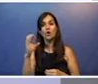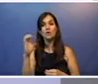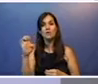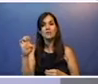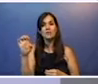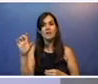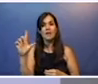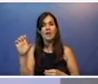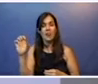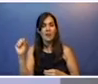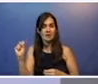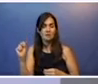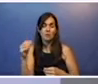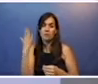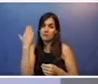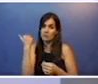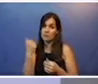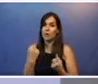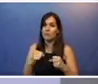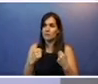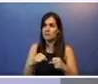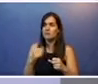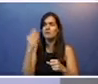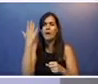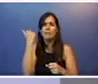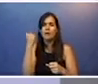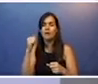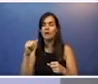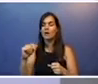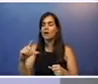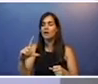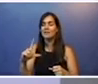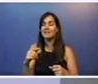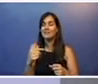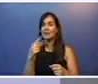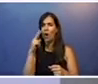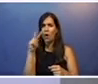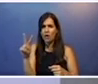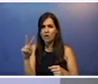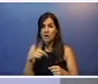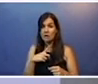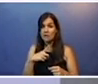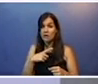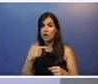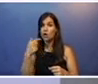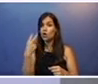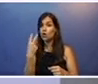ângulo. Porque o triângulo isósceles, ele tem dois ângulos com o mesmo valor.